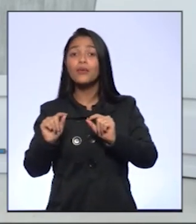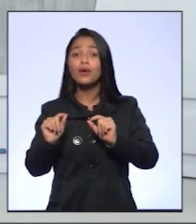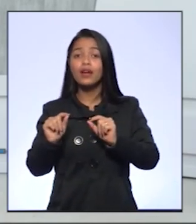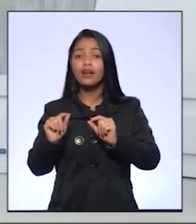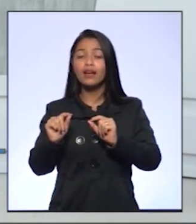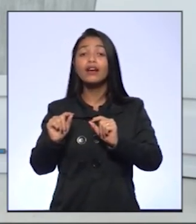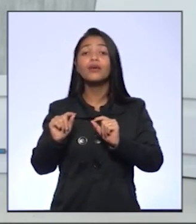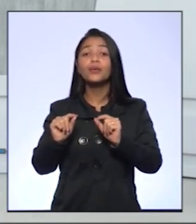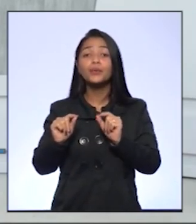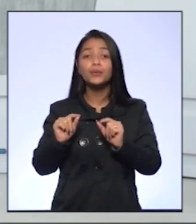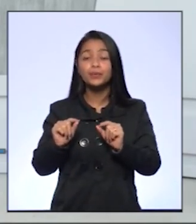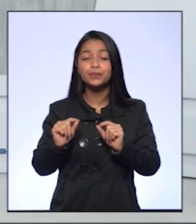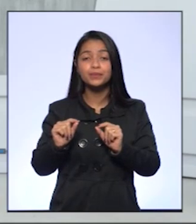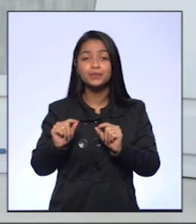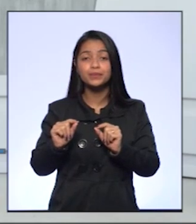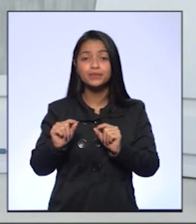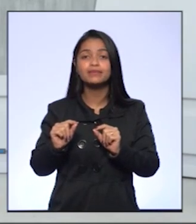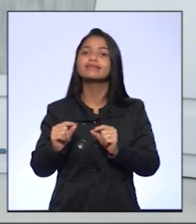ascensão do